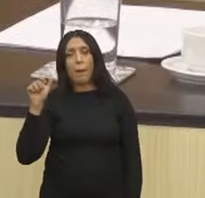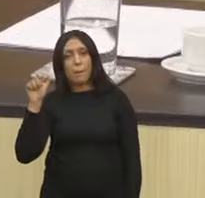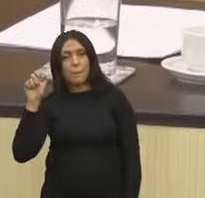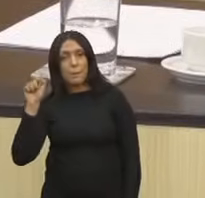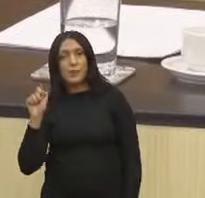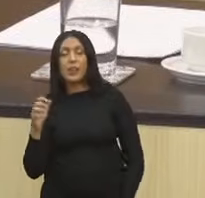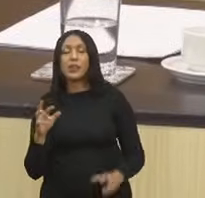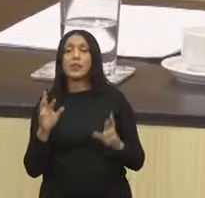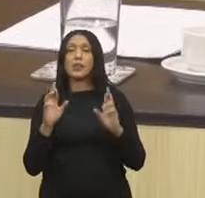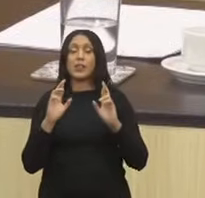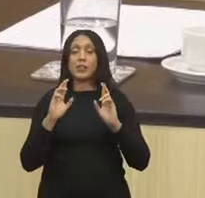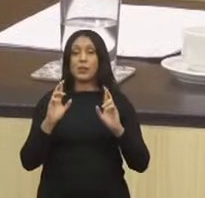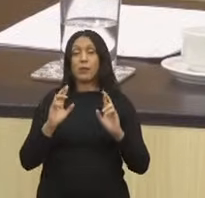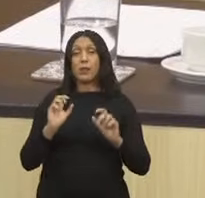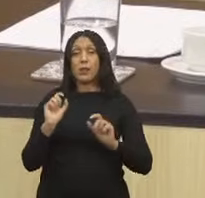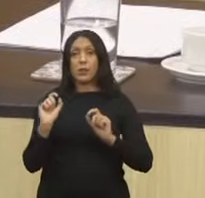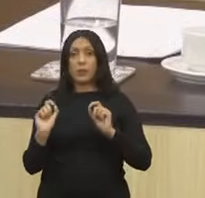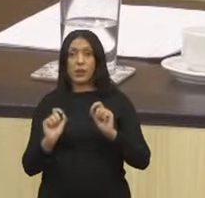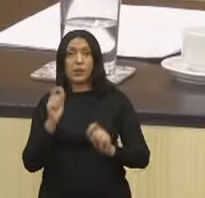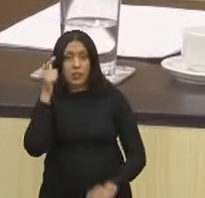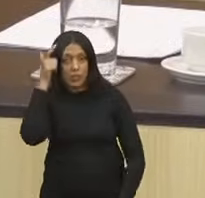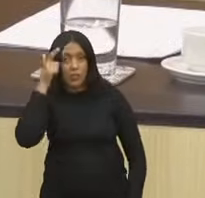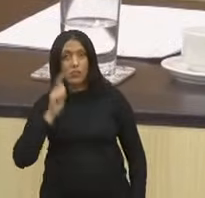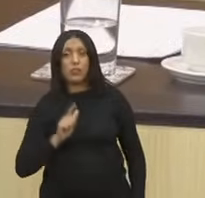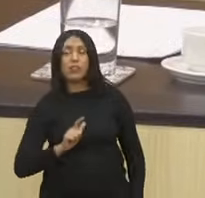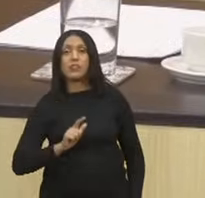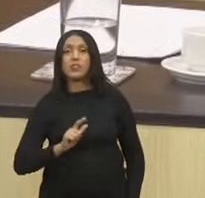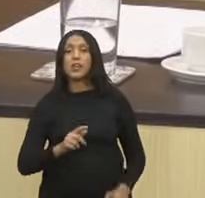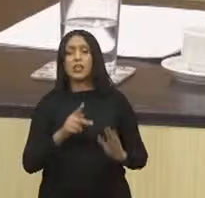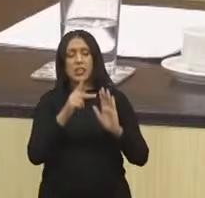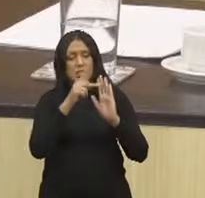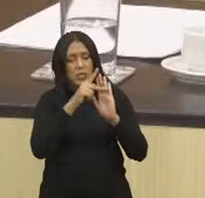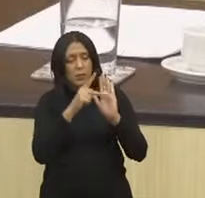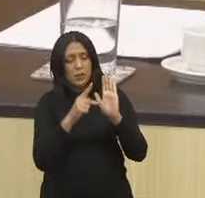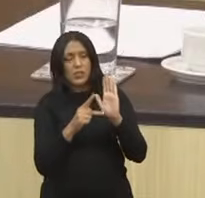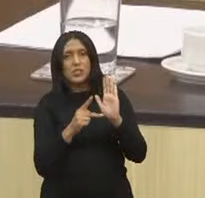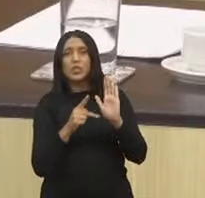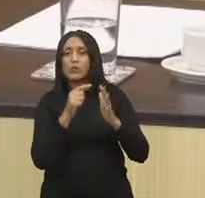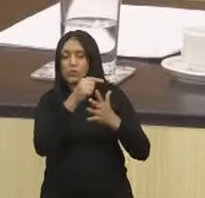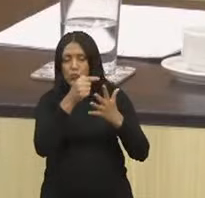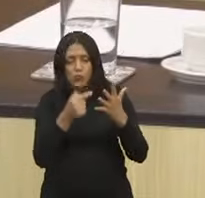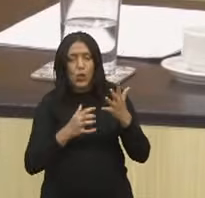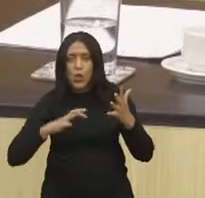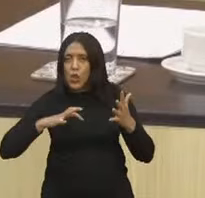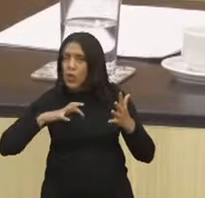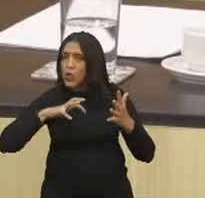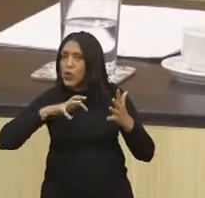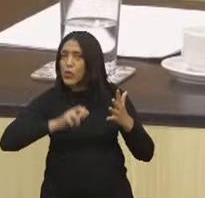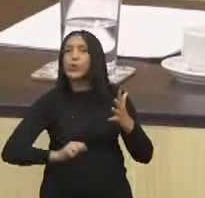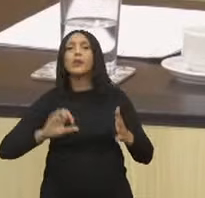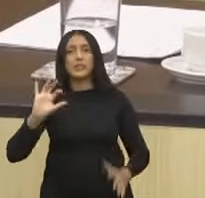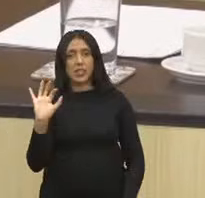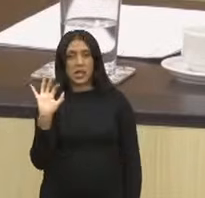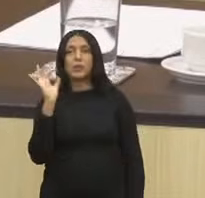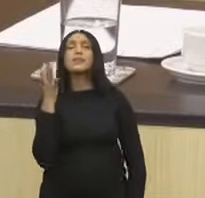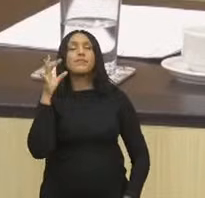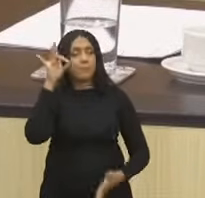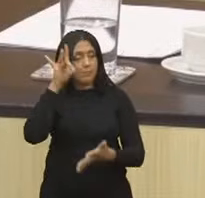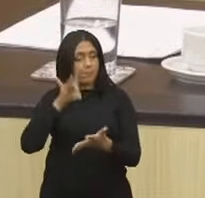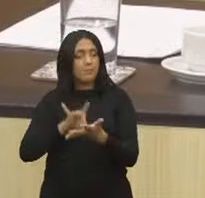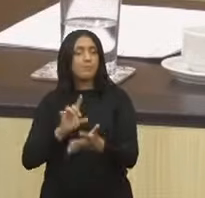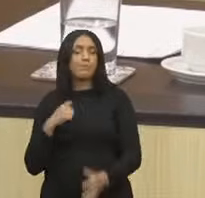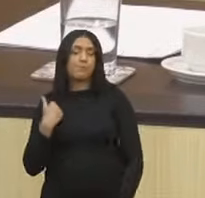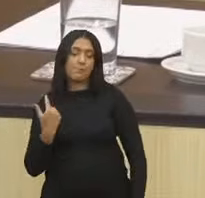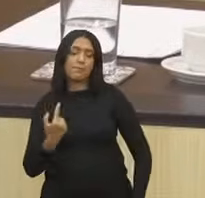obras aí, esses serviços possam ser realizados nos próximos 4 anos, como Hospital Municipal, os investimentos para a cidade, e a cidade possa